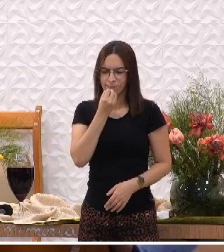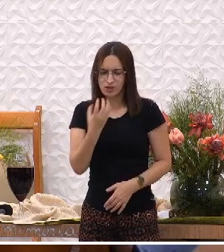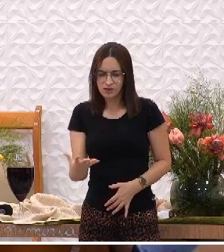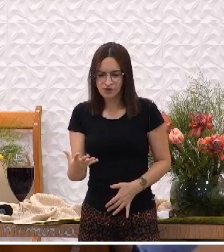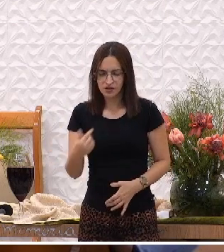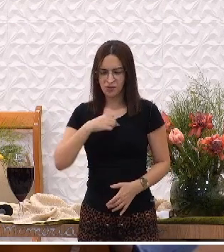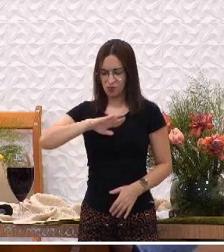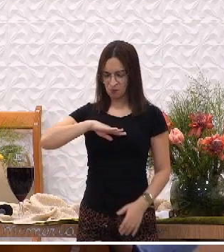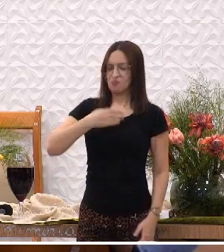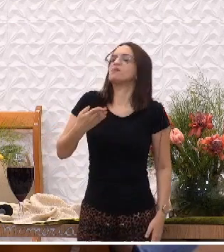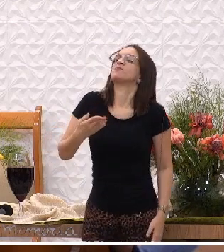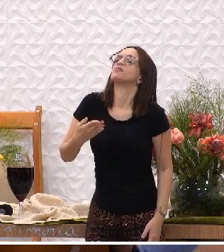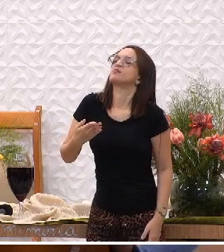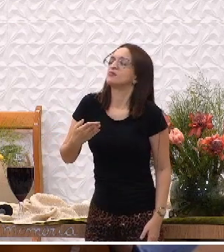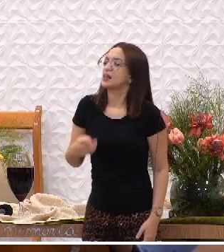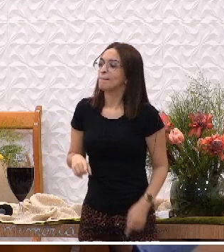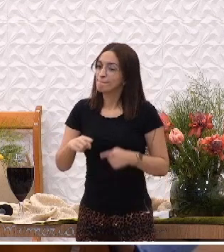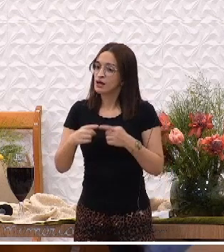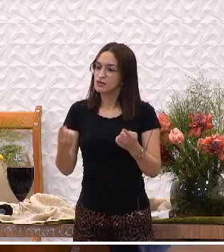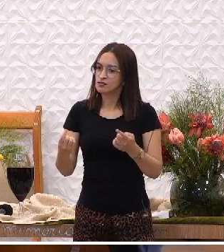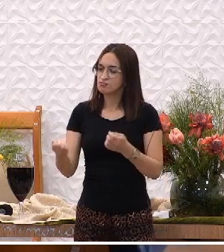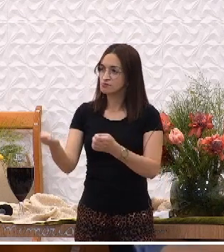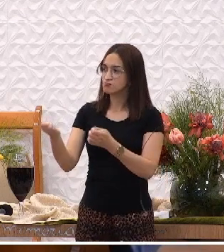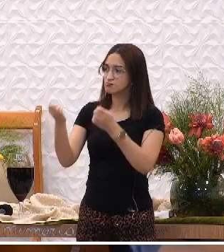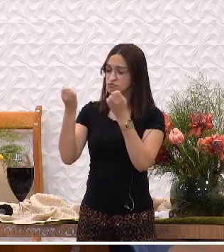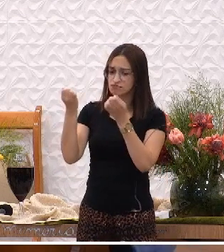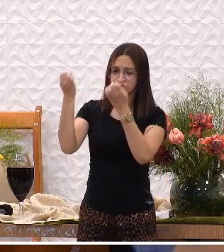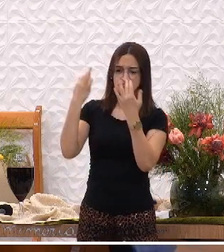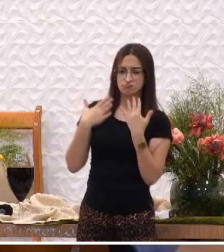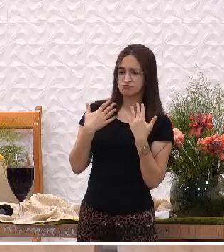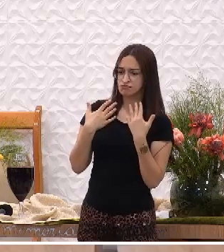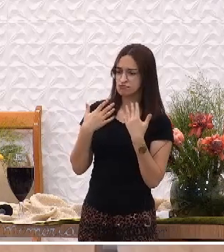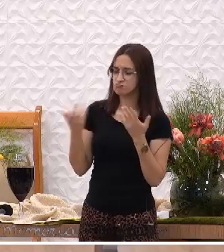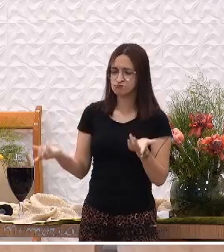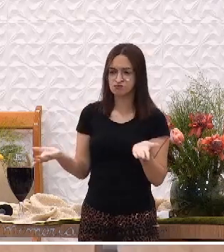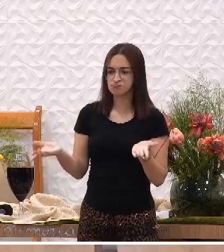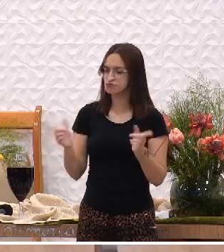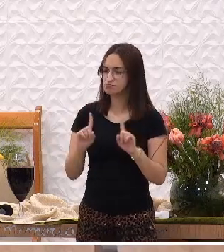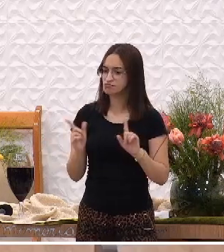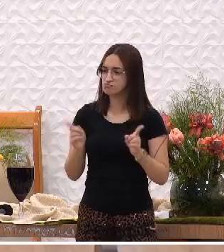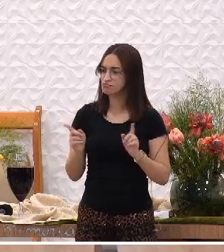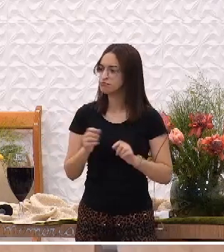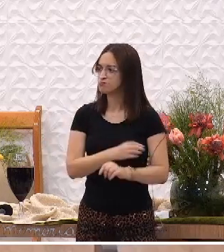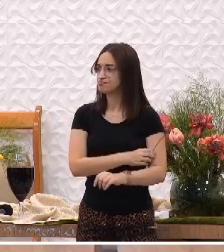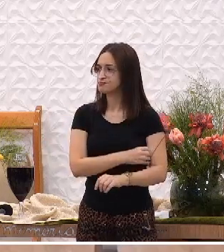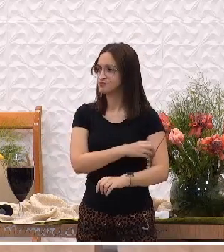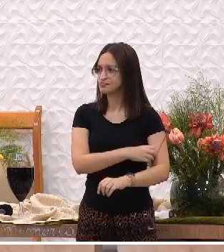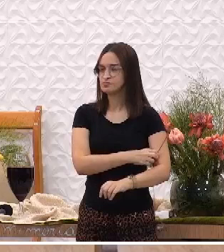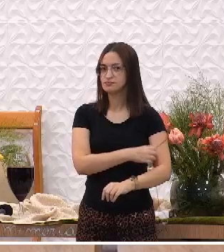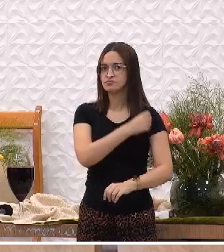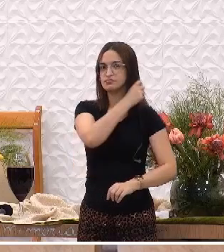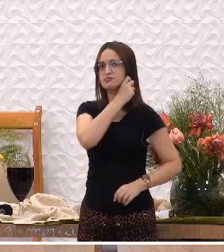bênção espiritual de maneira particular. E para nós, apesar de que o batismo e a ceia eles não operam a